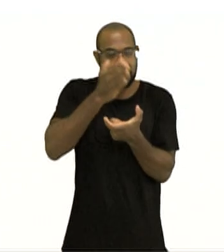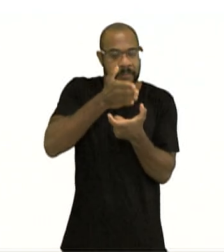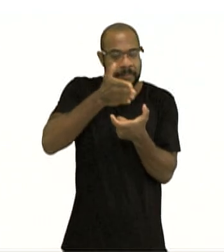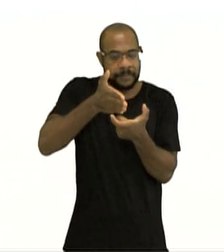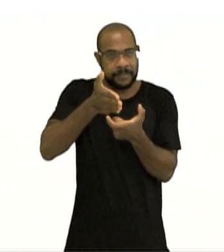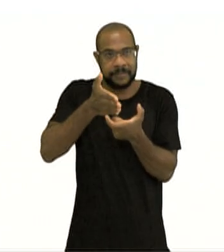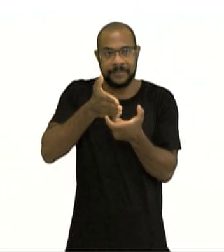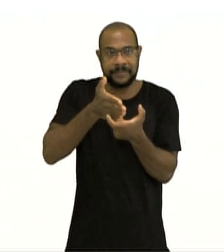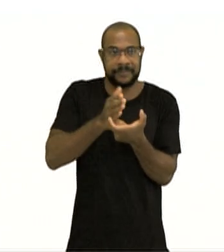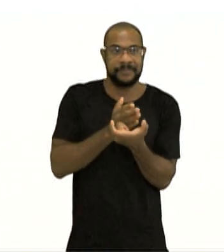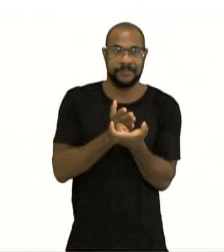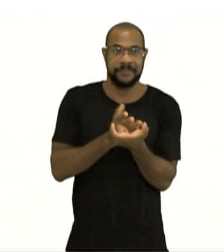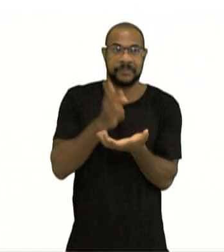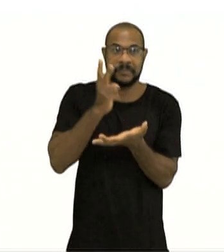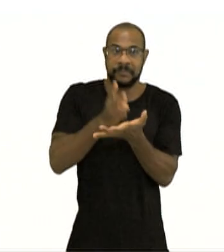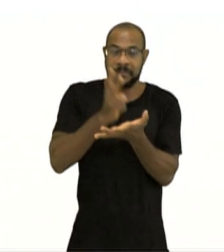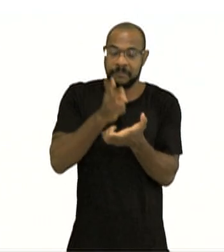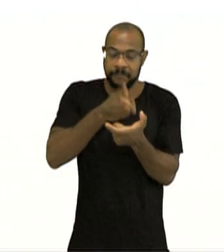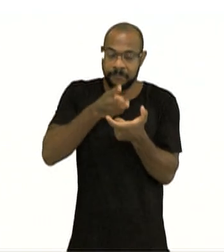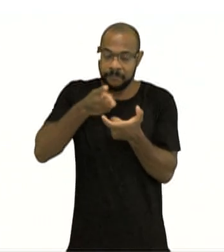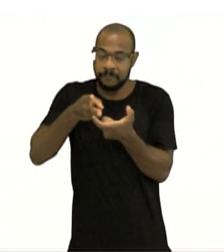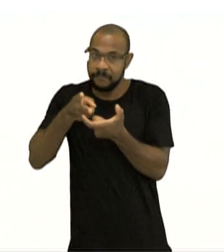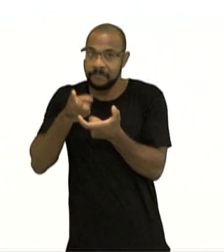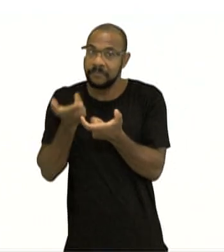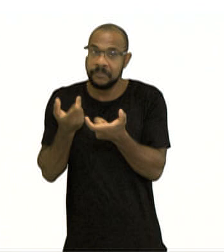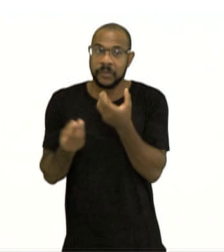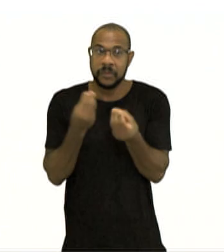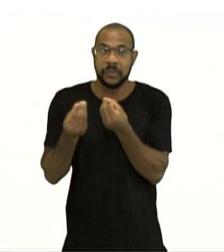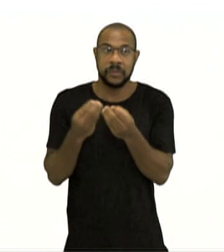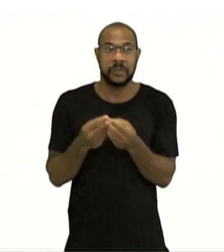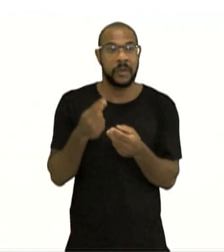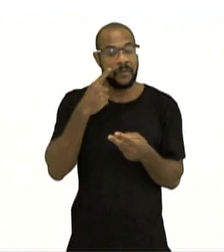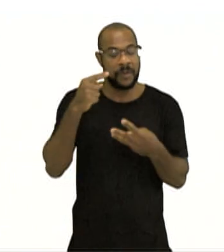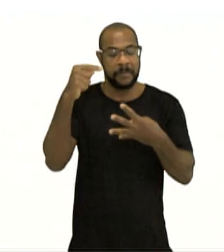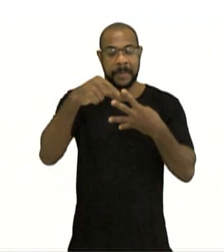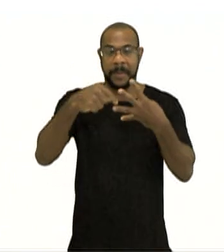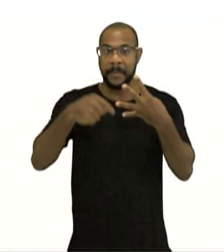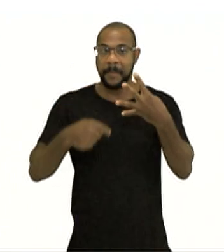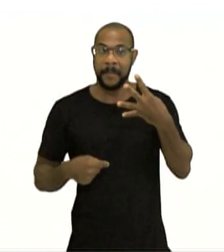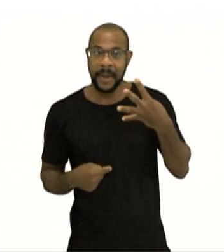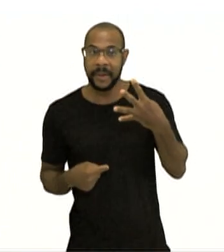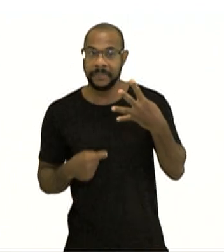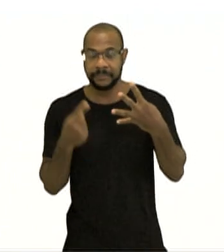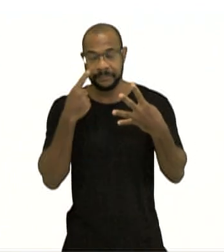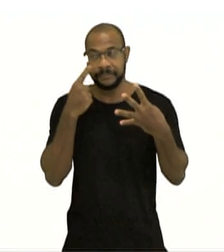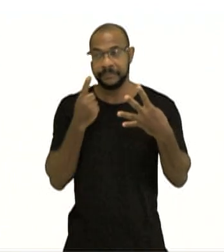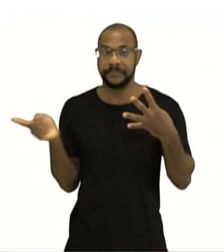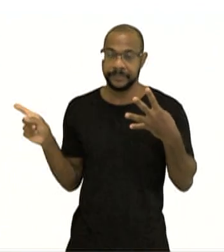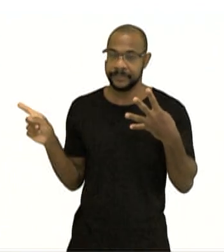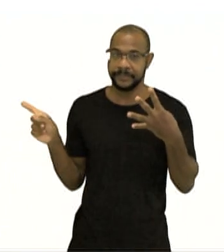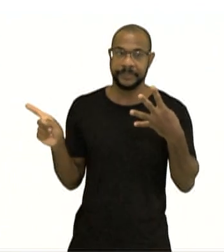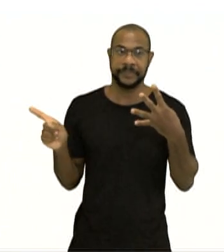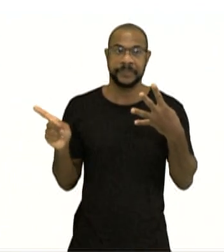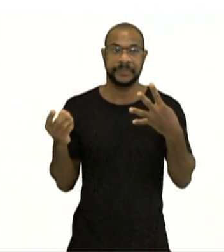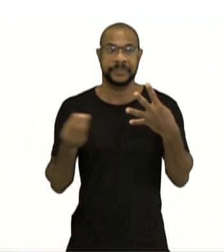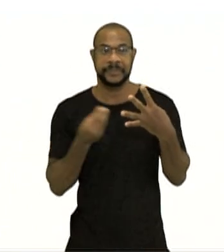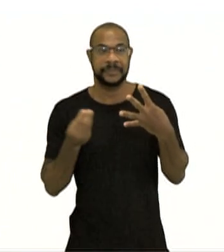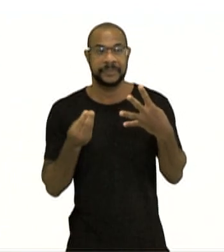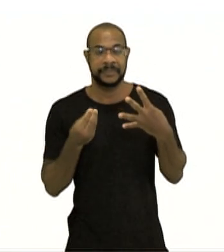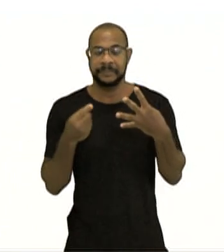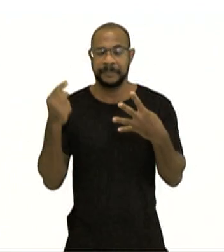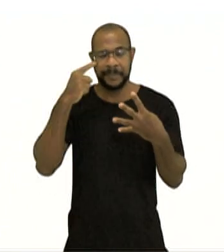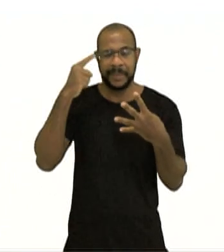sílaba tônica na mesma posição. Confira as alternativas aqui, tá? Dá